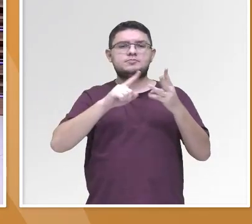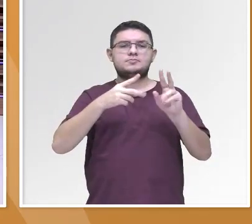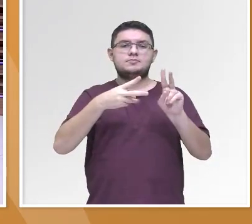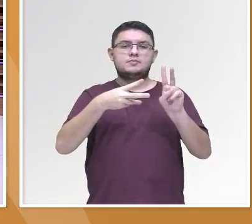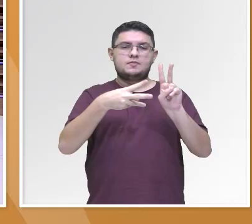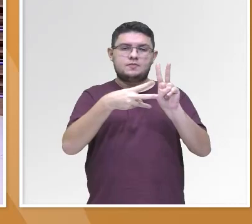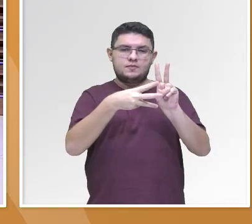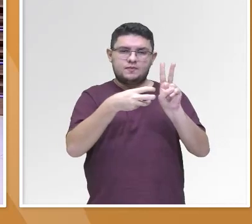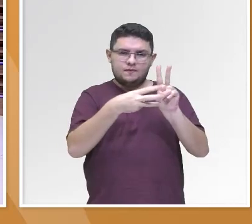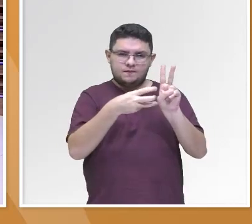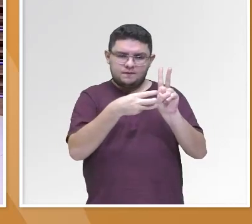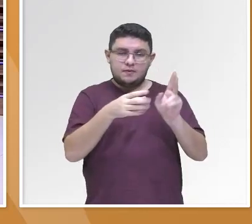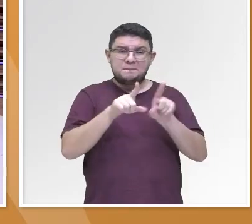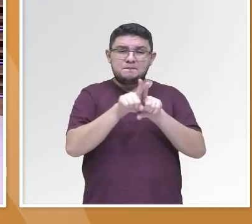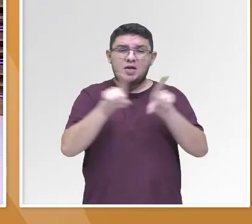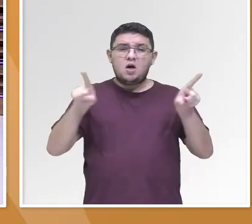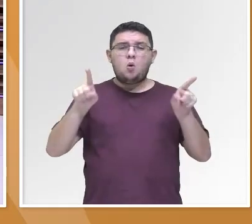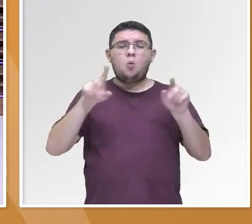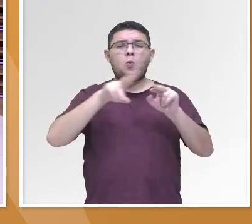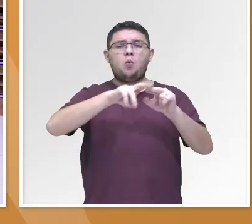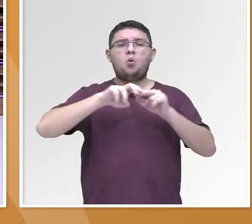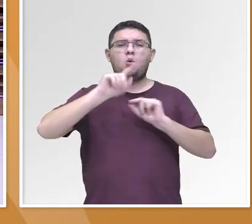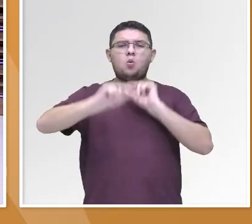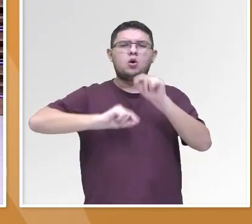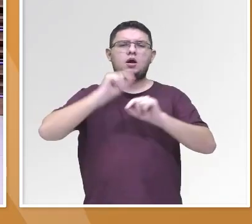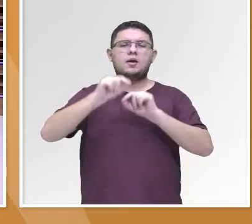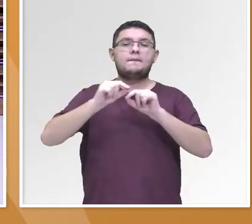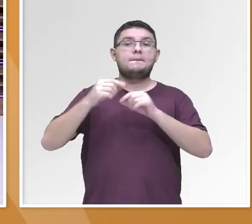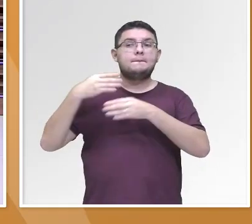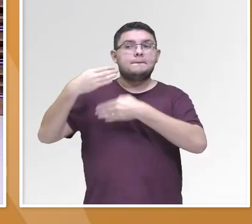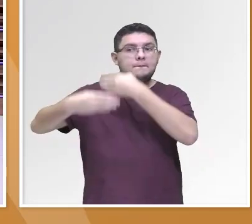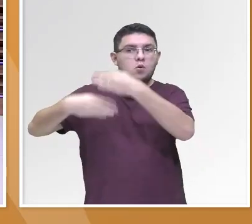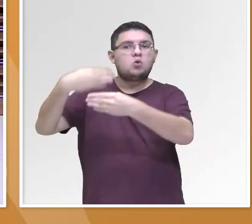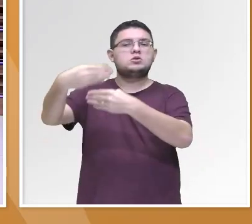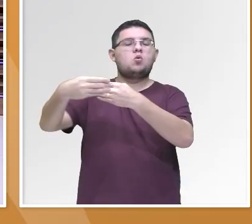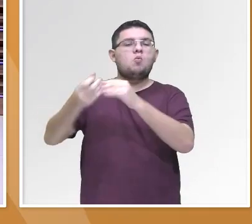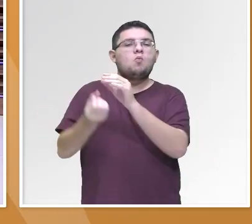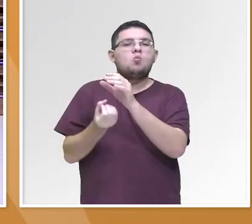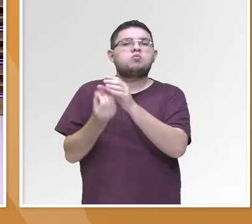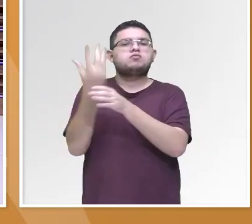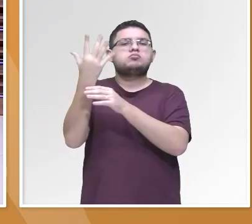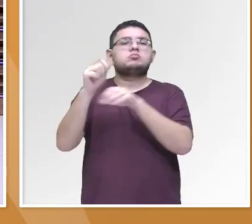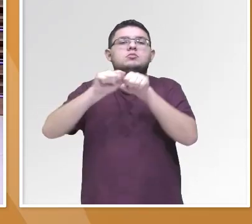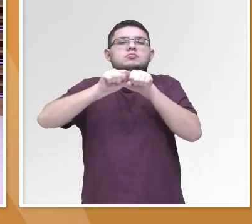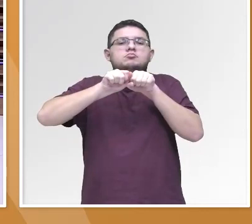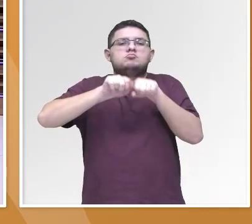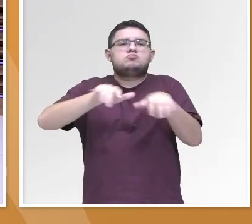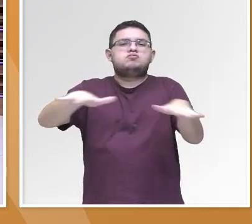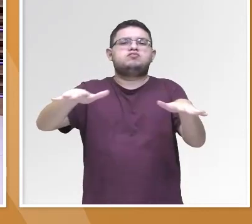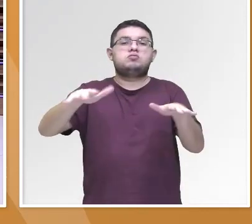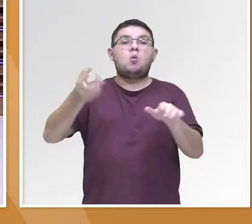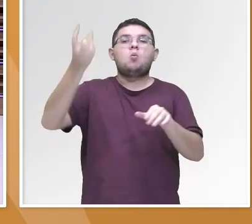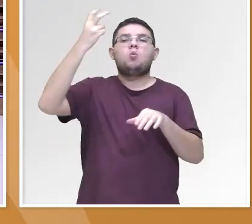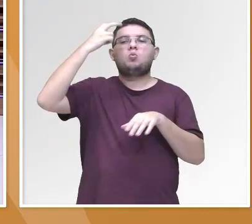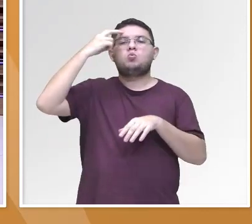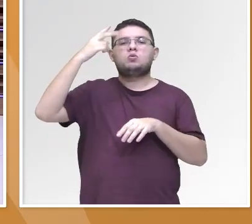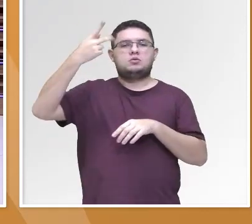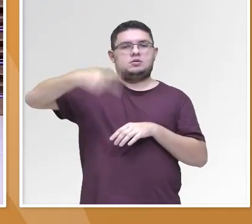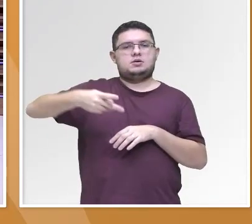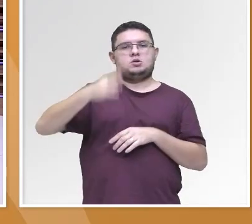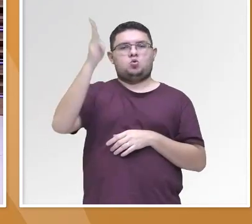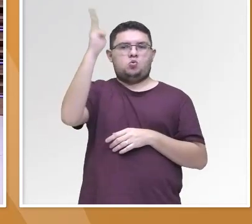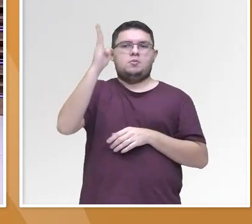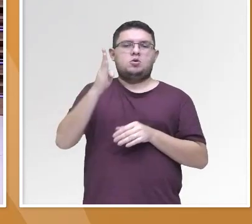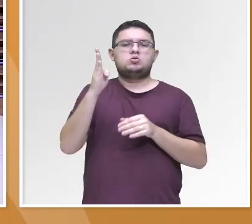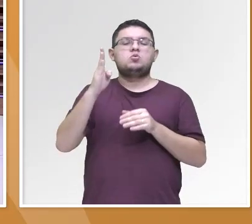conta desse processo de miscigenação que vai formar, ou melhor, que formou o Brasil, que formou a cultura